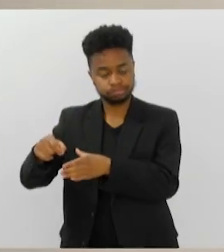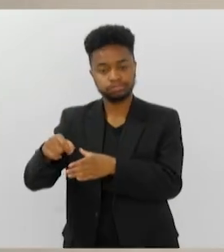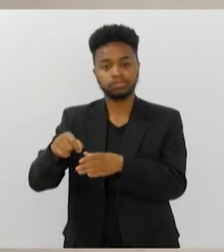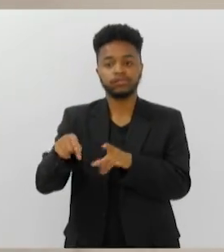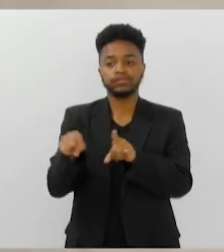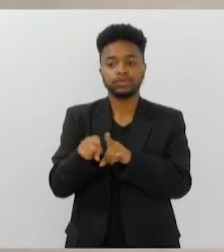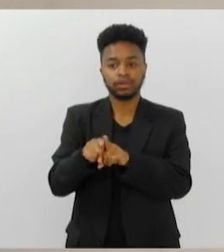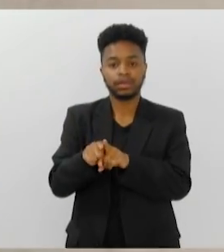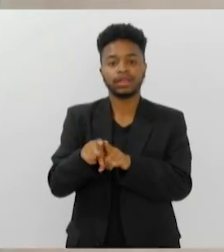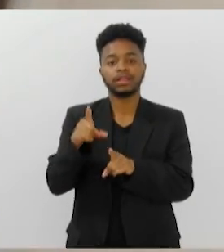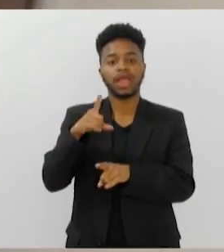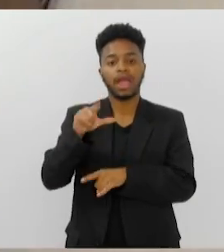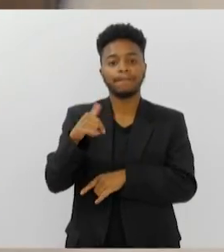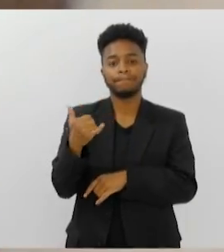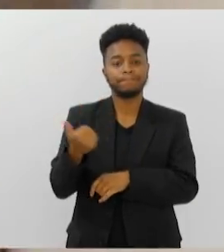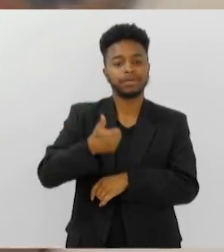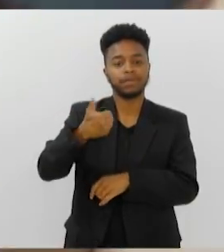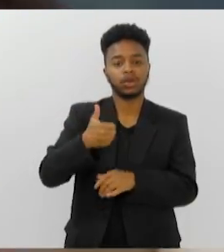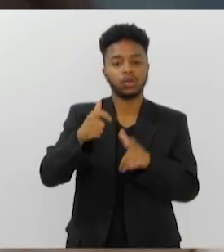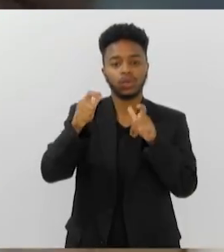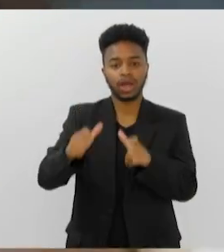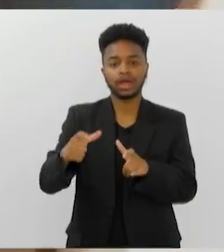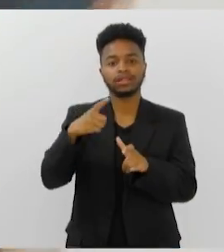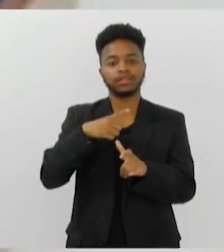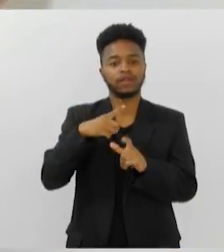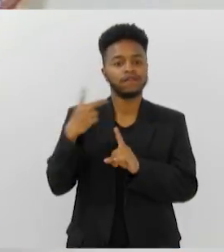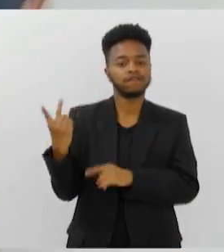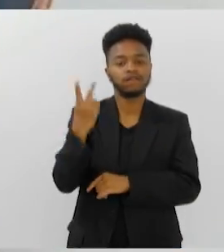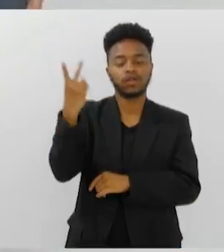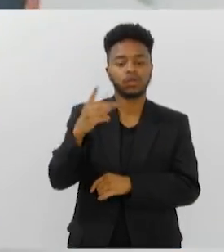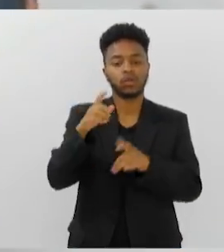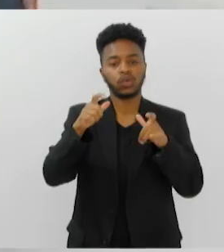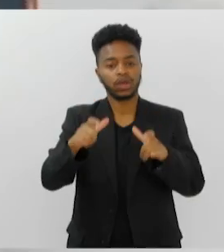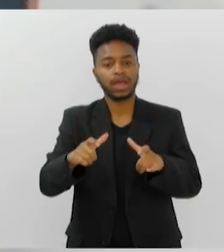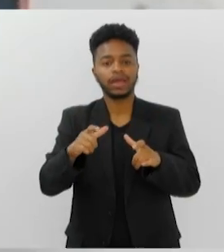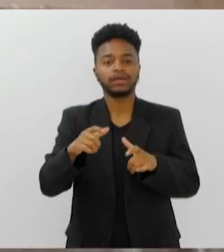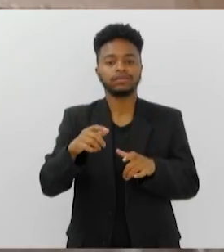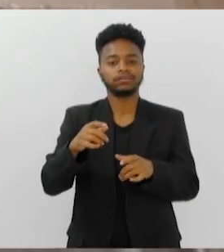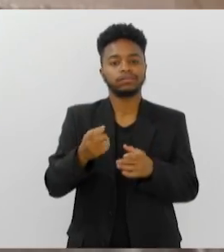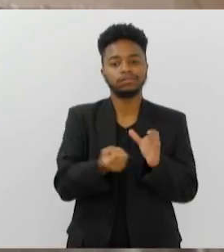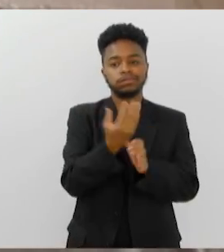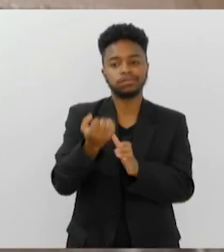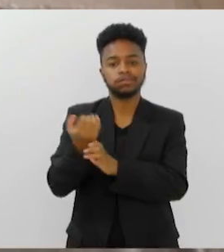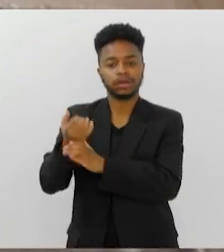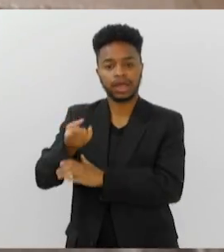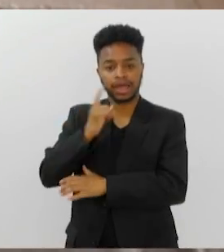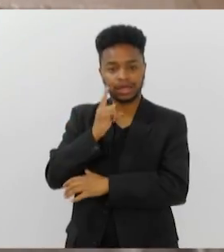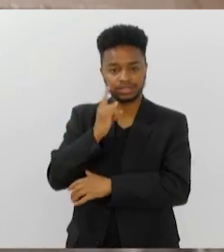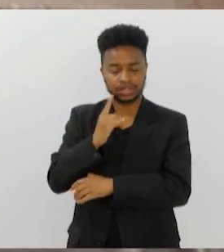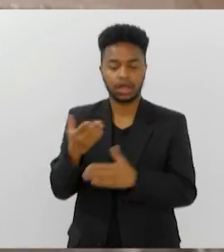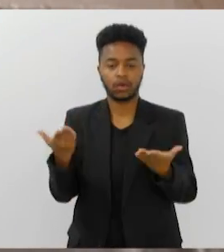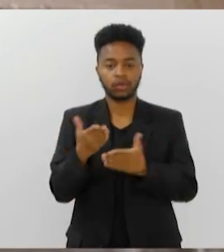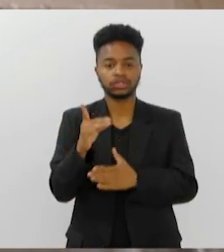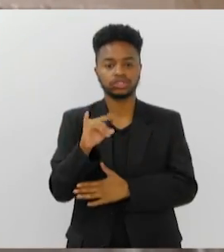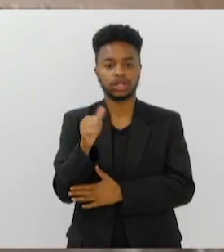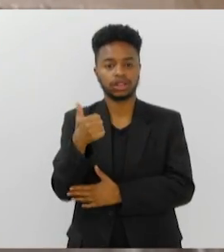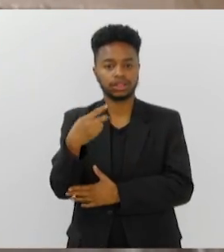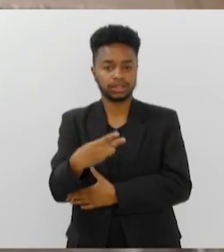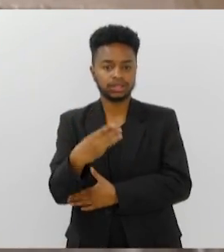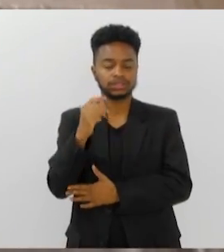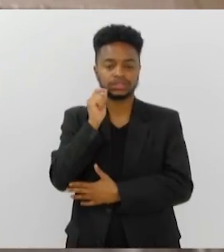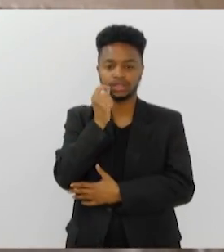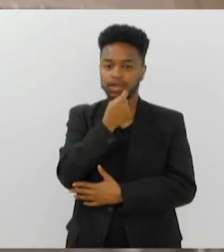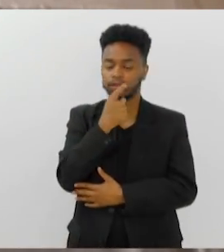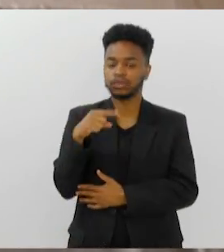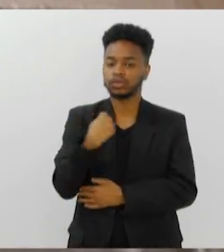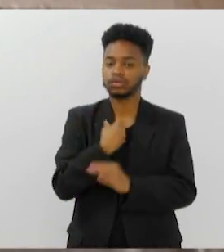como indicação geográfica da cachaça. Nesse 13 de setembro, temos muito a celebrar, como, por exemplo,